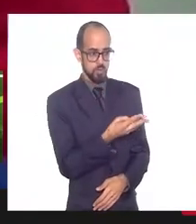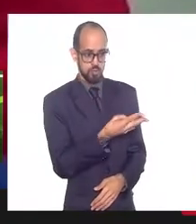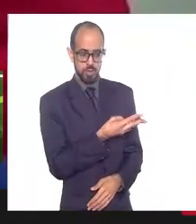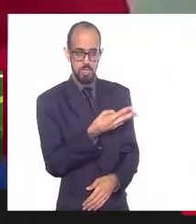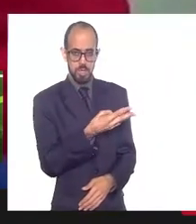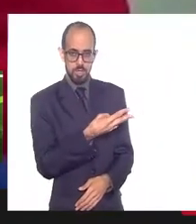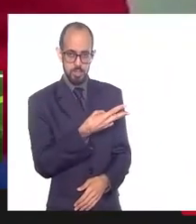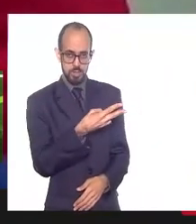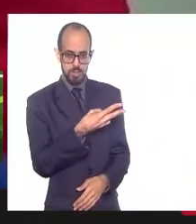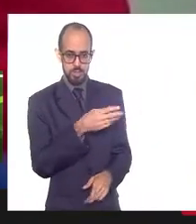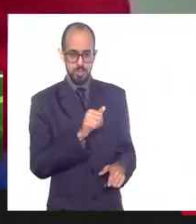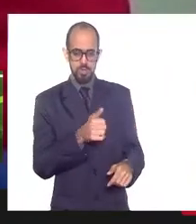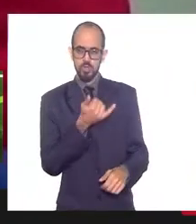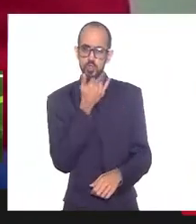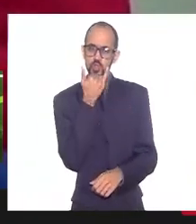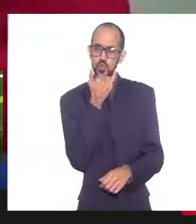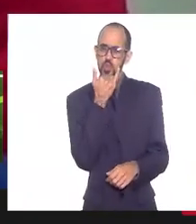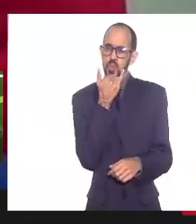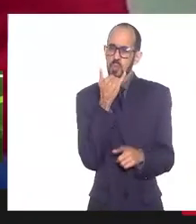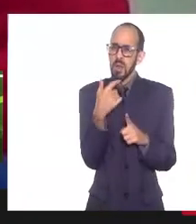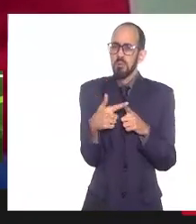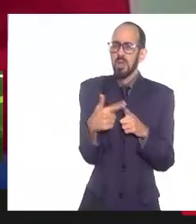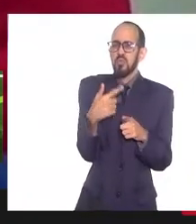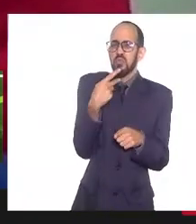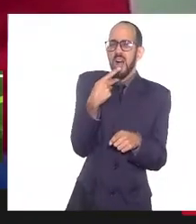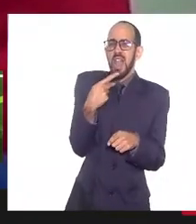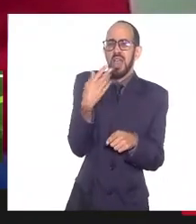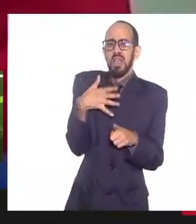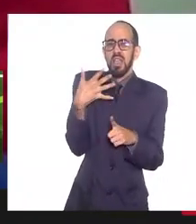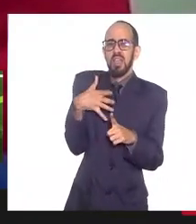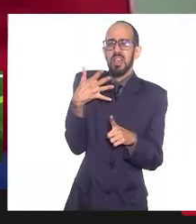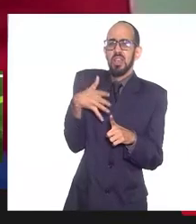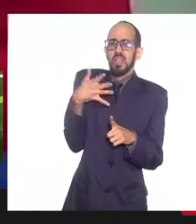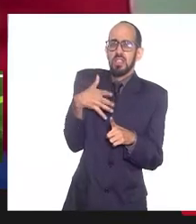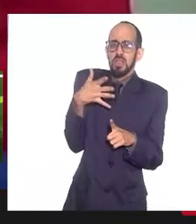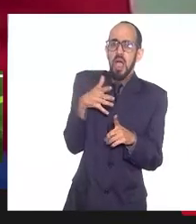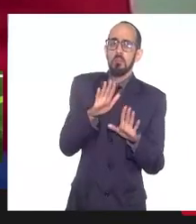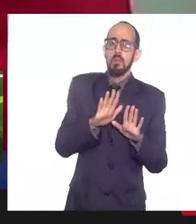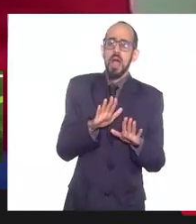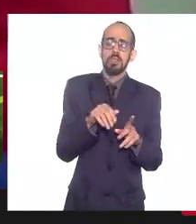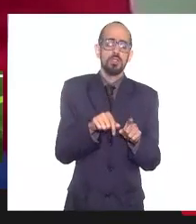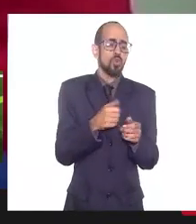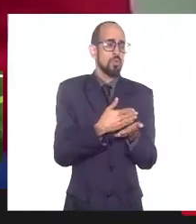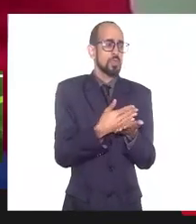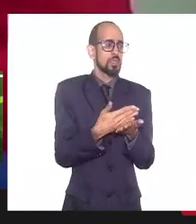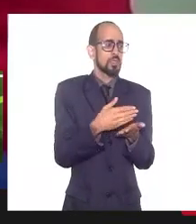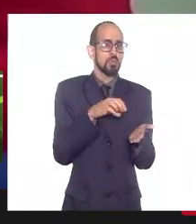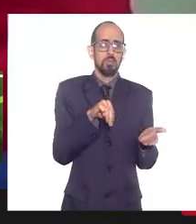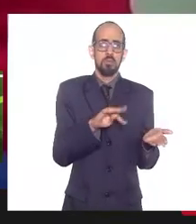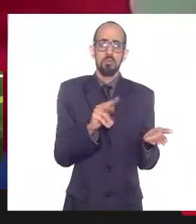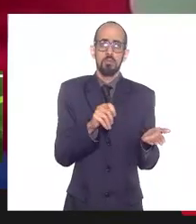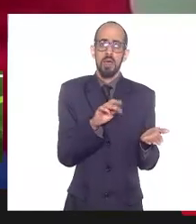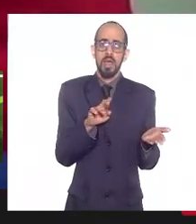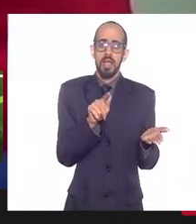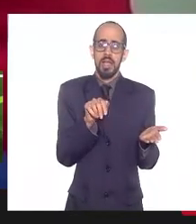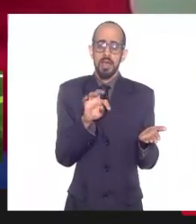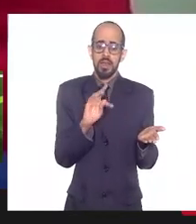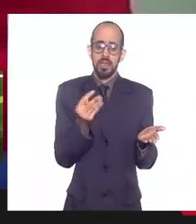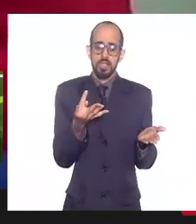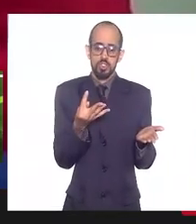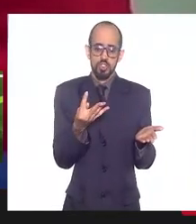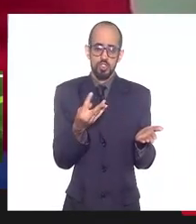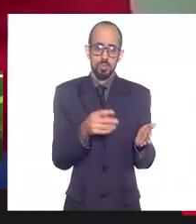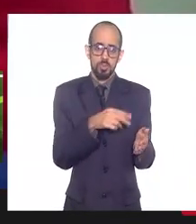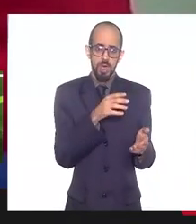conta, pedindo desculpas se falei demais, mas pedindo aqui, começando por Margarete, para suas